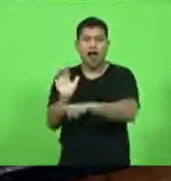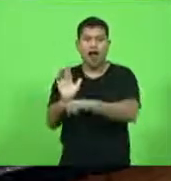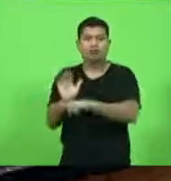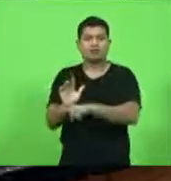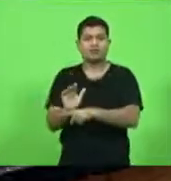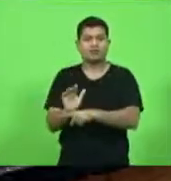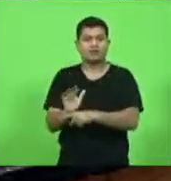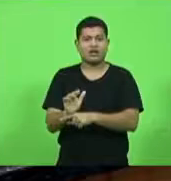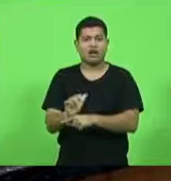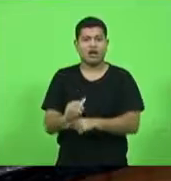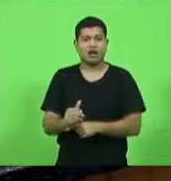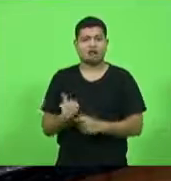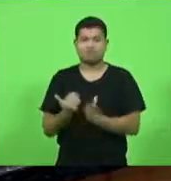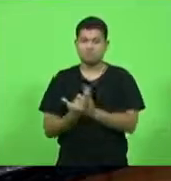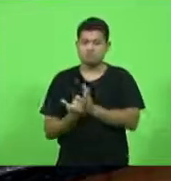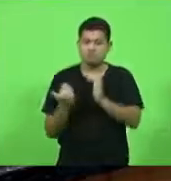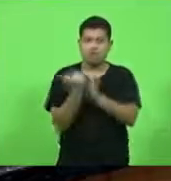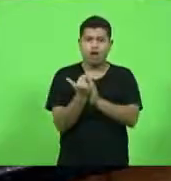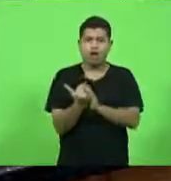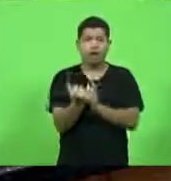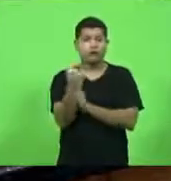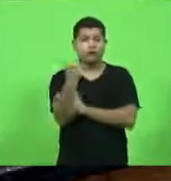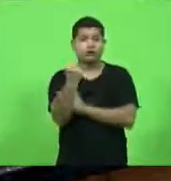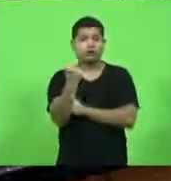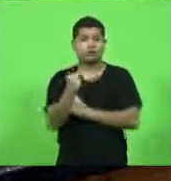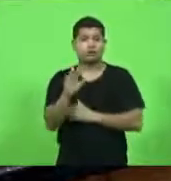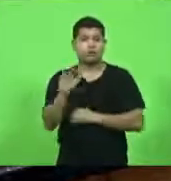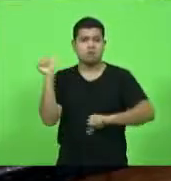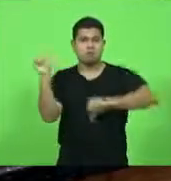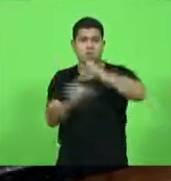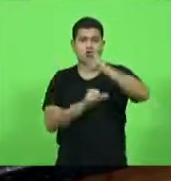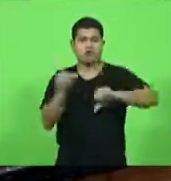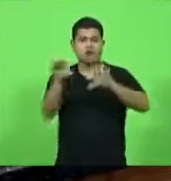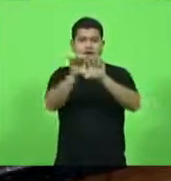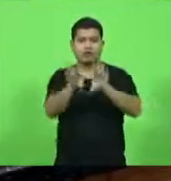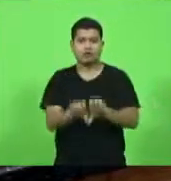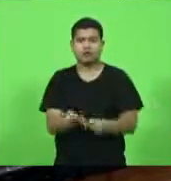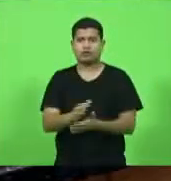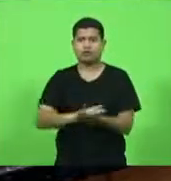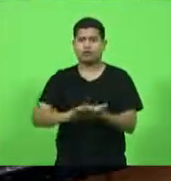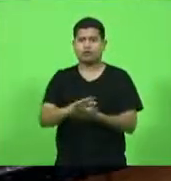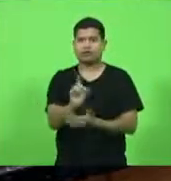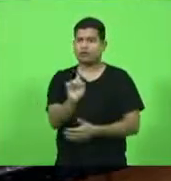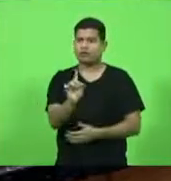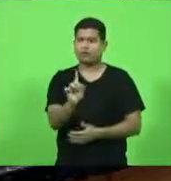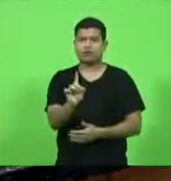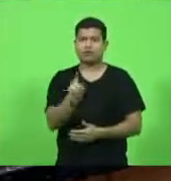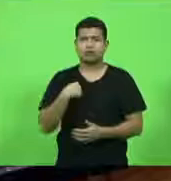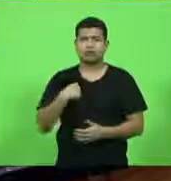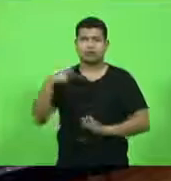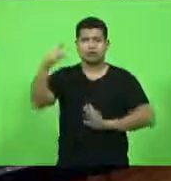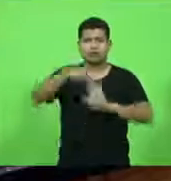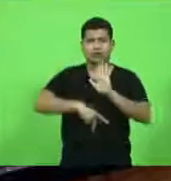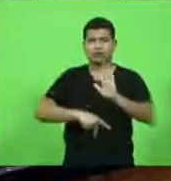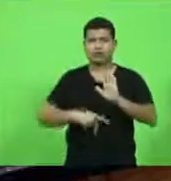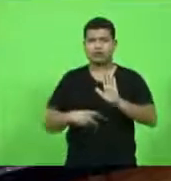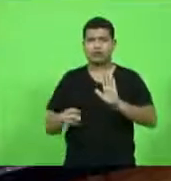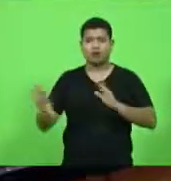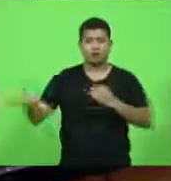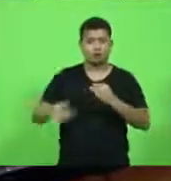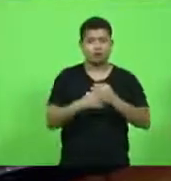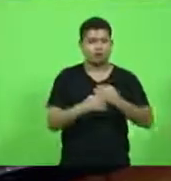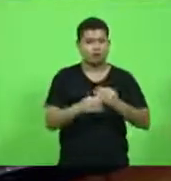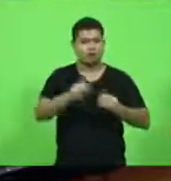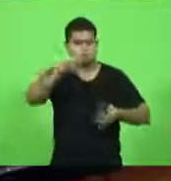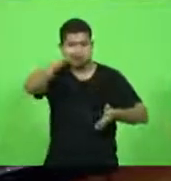construir, a fortalecer um projeto, e não para mudar a estrutura dele. Eu faço um projeto que sim, vem alguém e faz uma emenda dizendo que